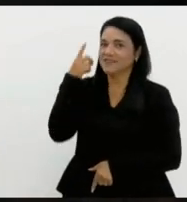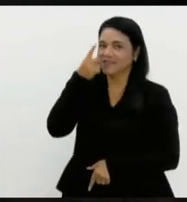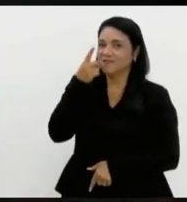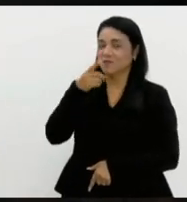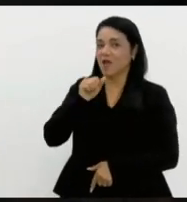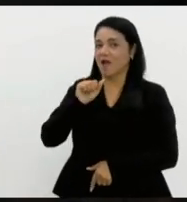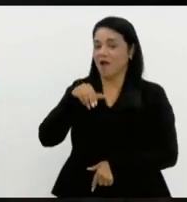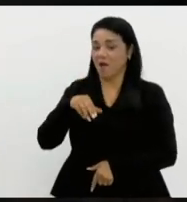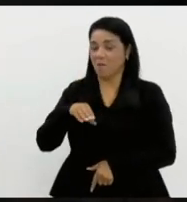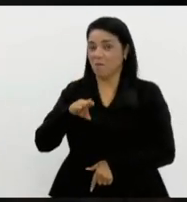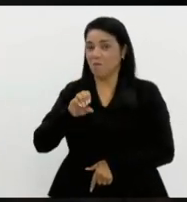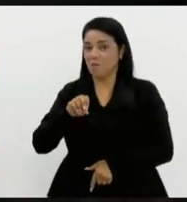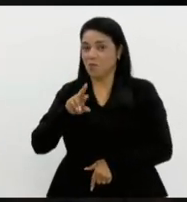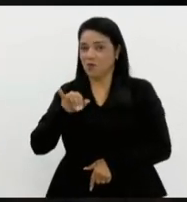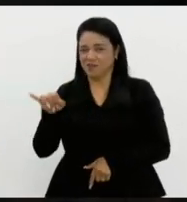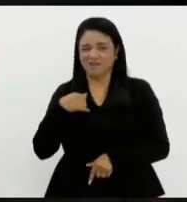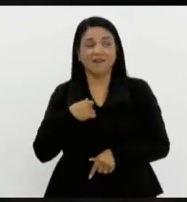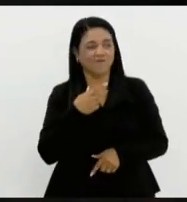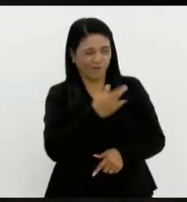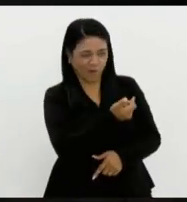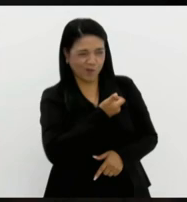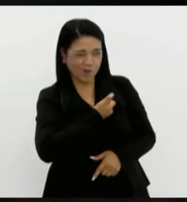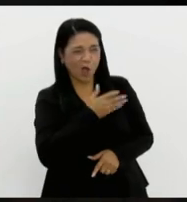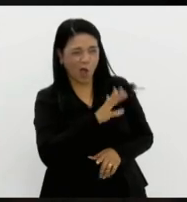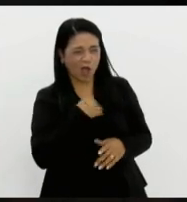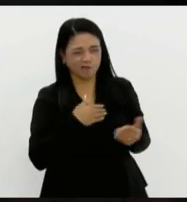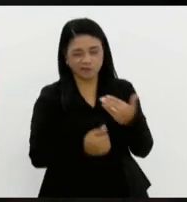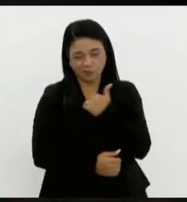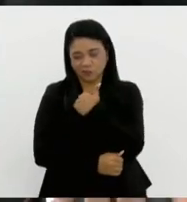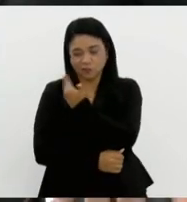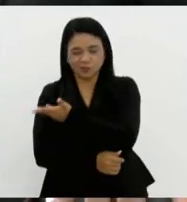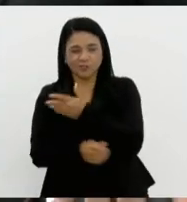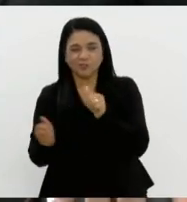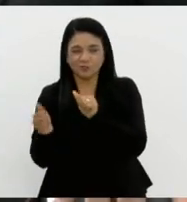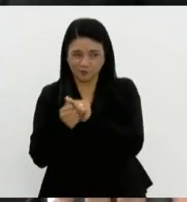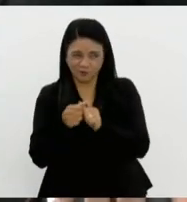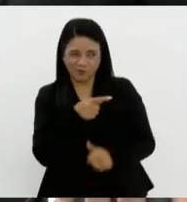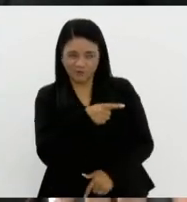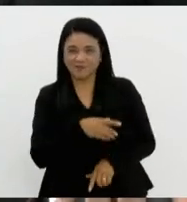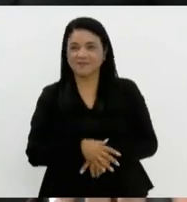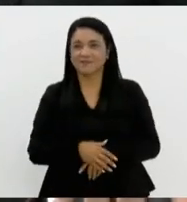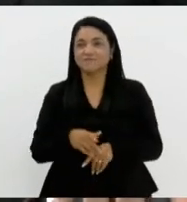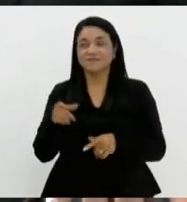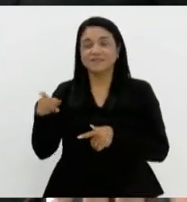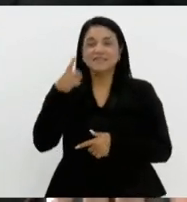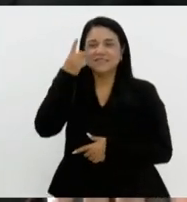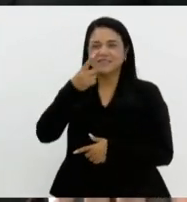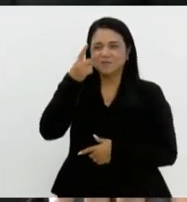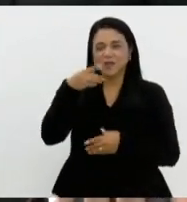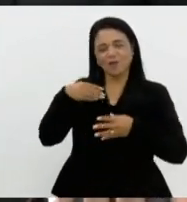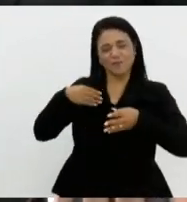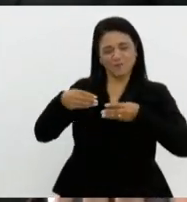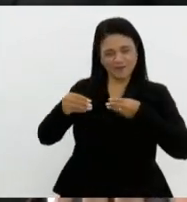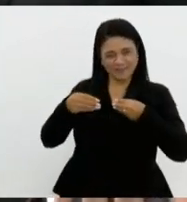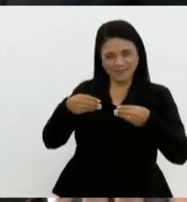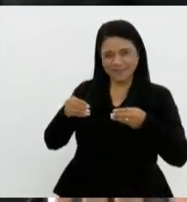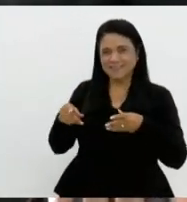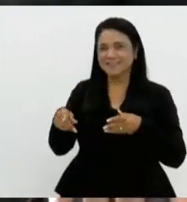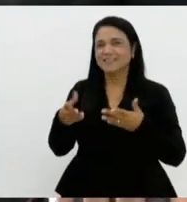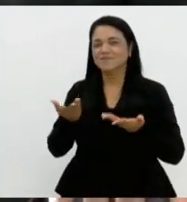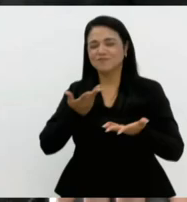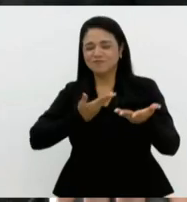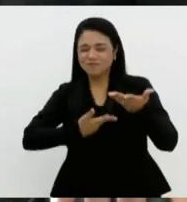para mim: acalma que ele xará seu lado, o antigo PSL. Eu falei: deixa comigo. Você vê que ele está um deputado cada vez mais flexível, mais